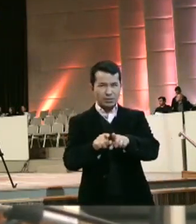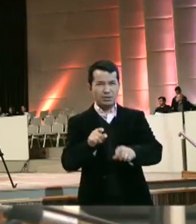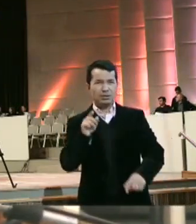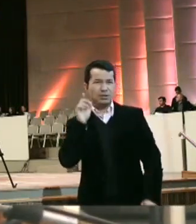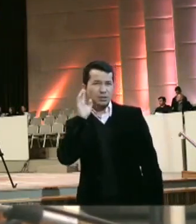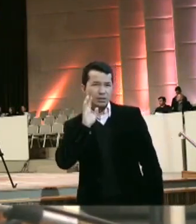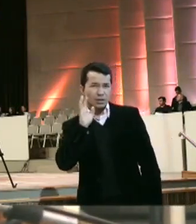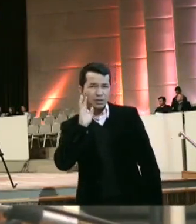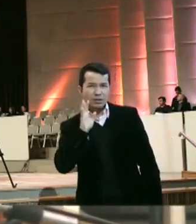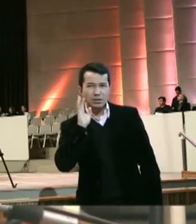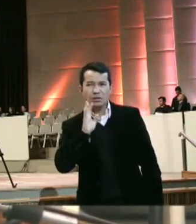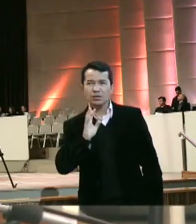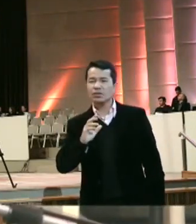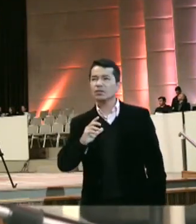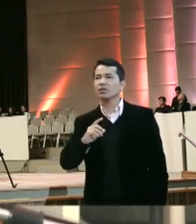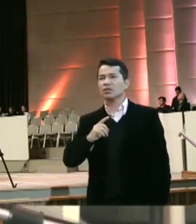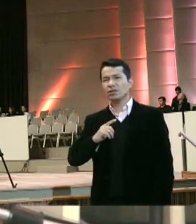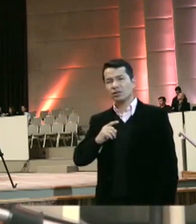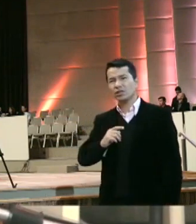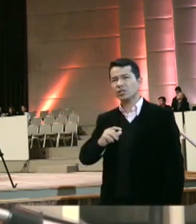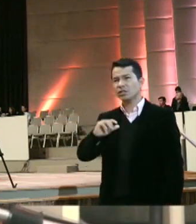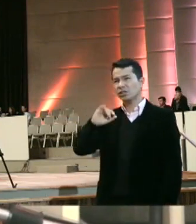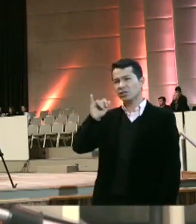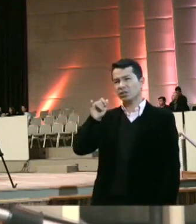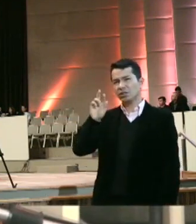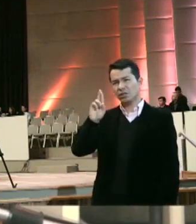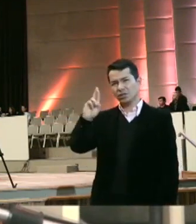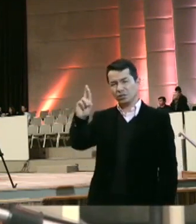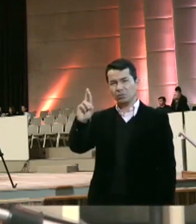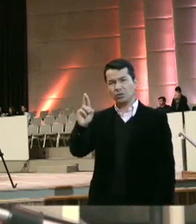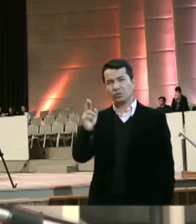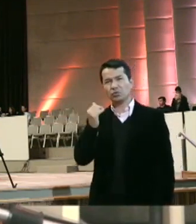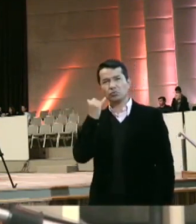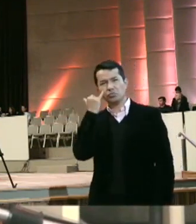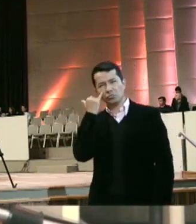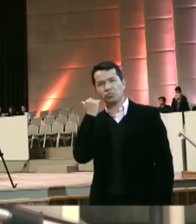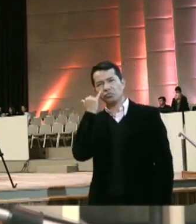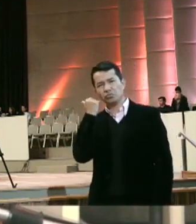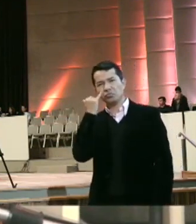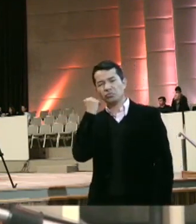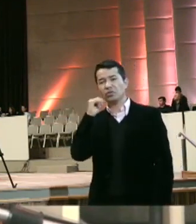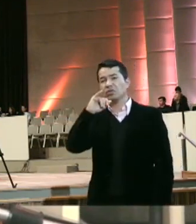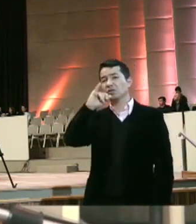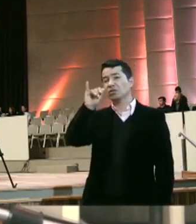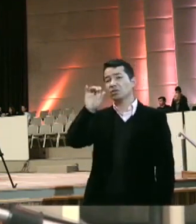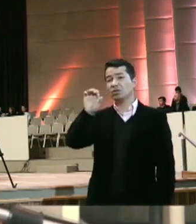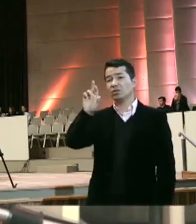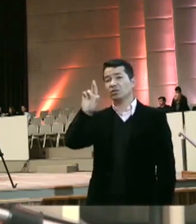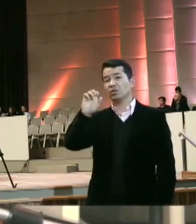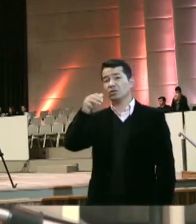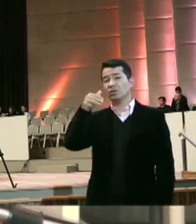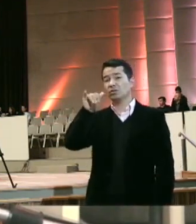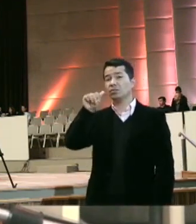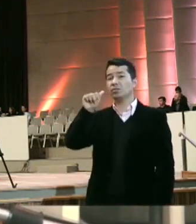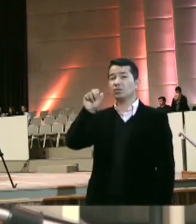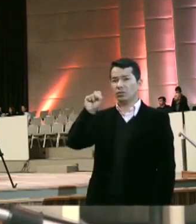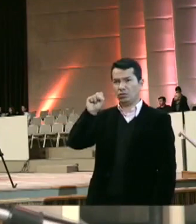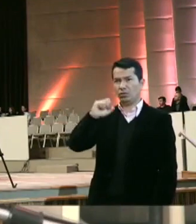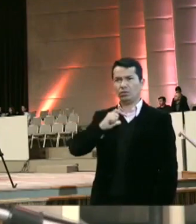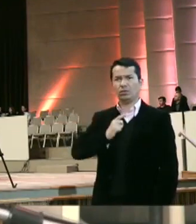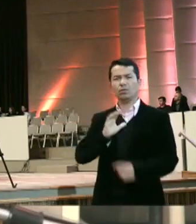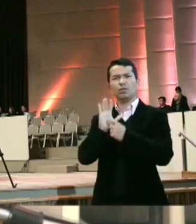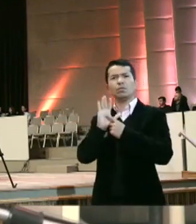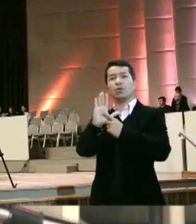o livro de Jeremias vai caracterizar a mensagem dos falsos profetas